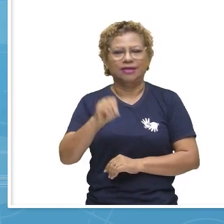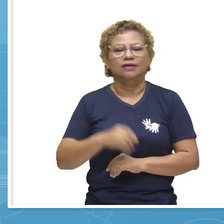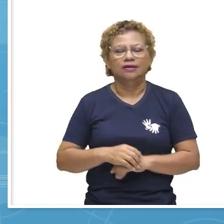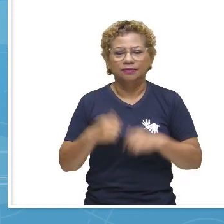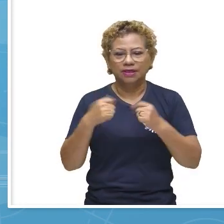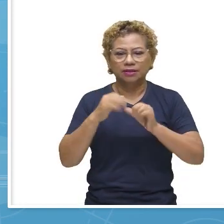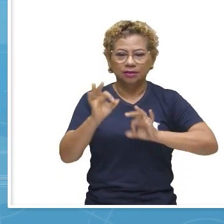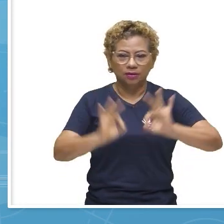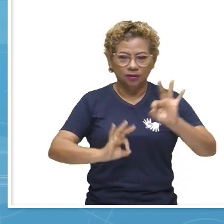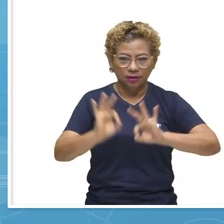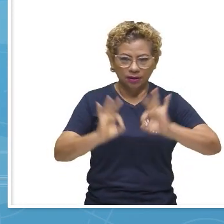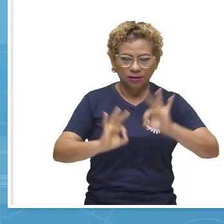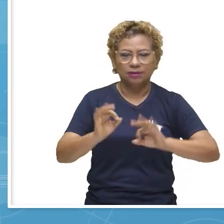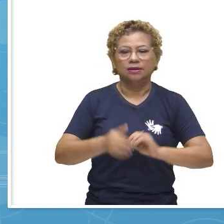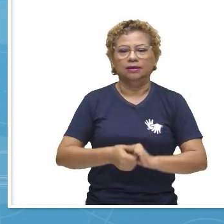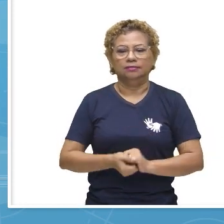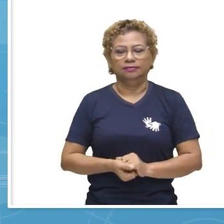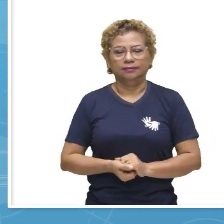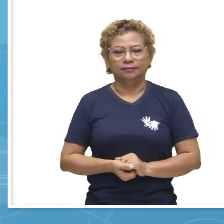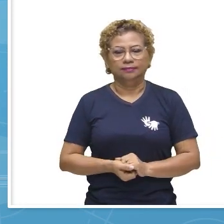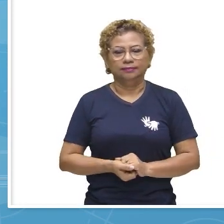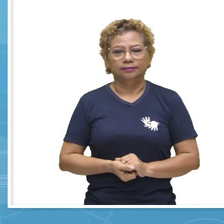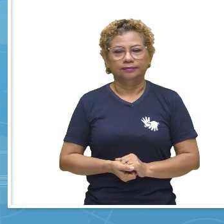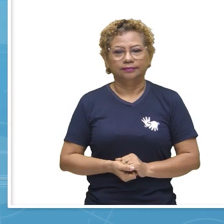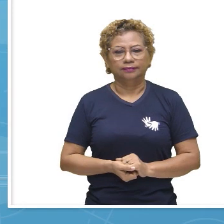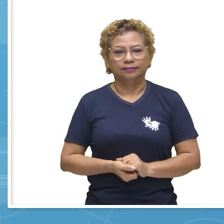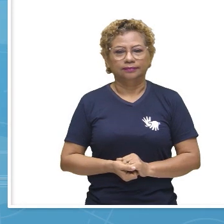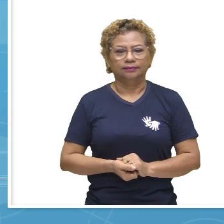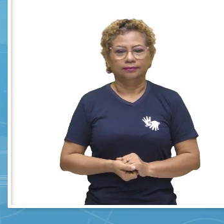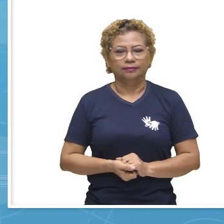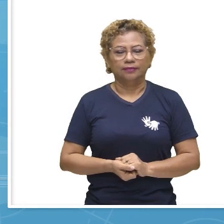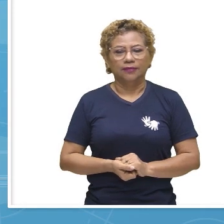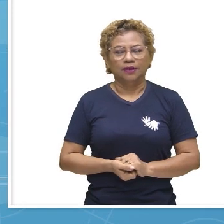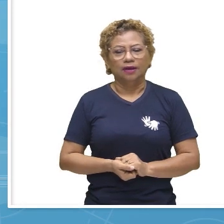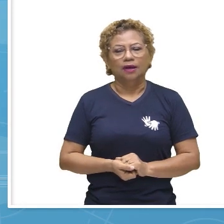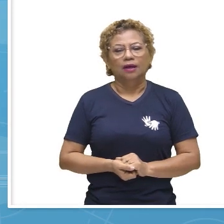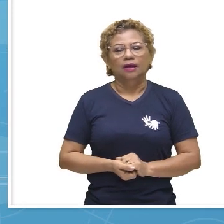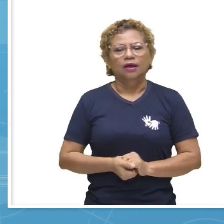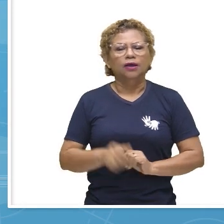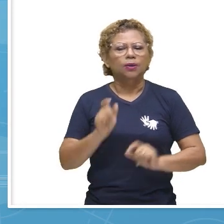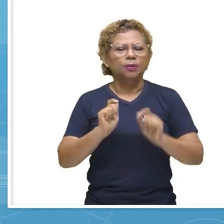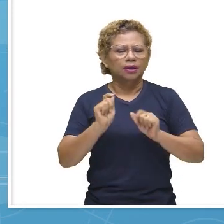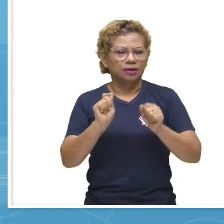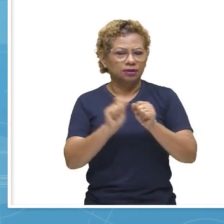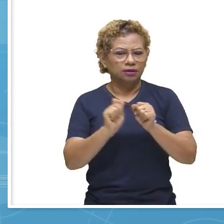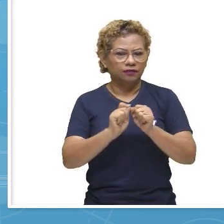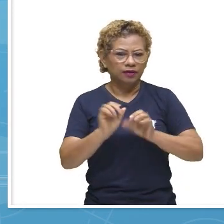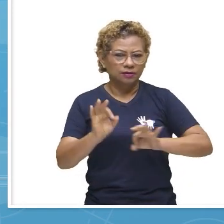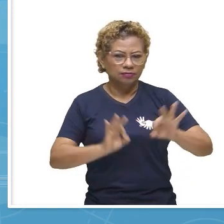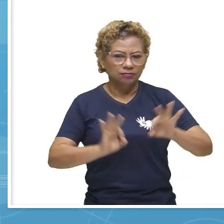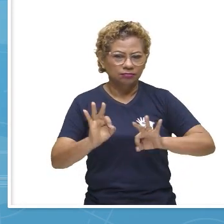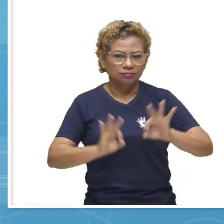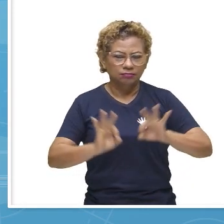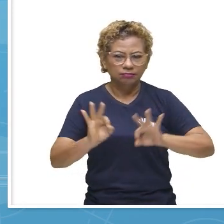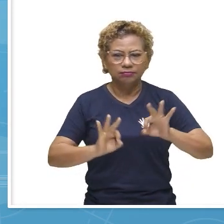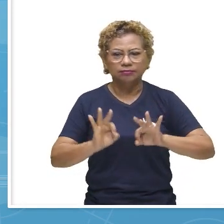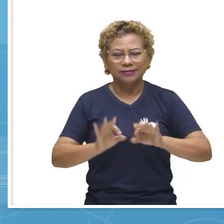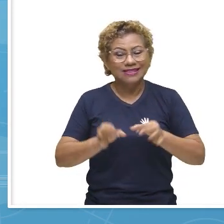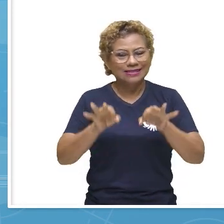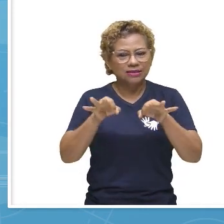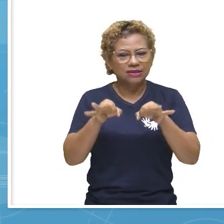segundo grau. E aí, eu coloquei logo aqui, o que a gente precisa para resolver